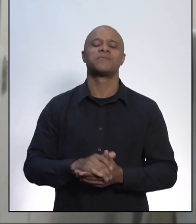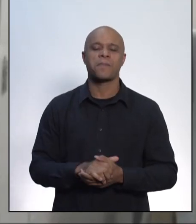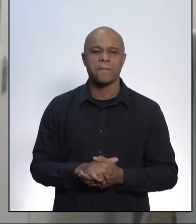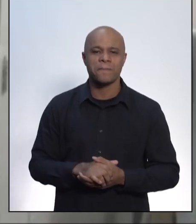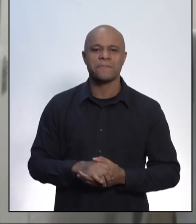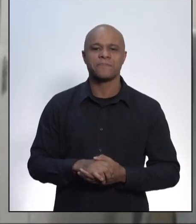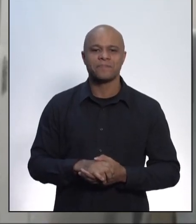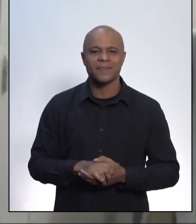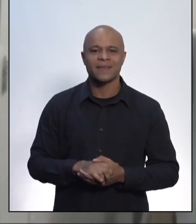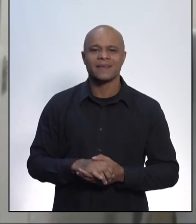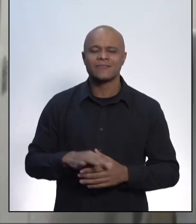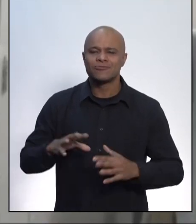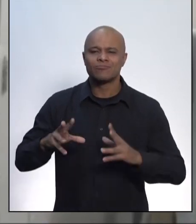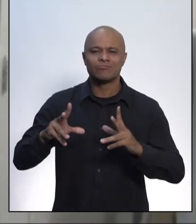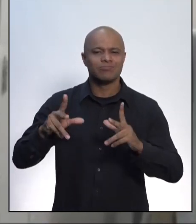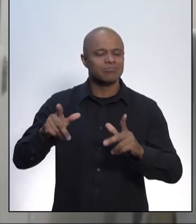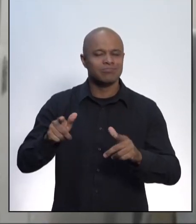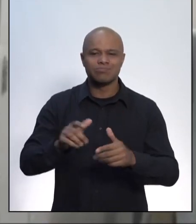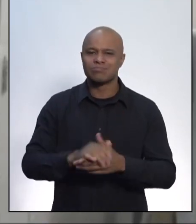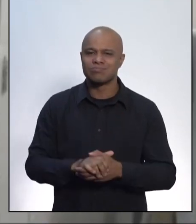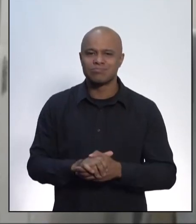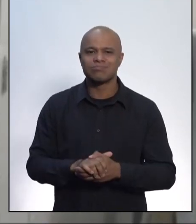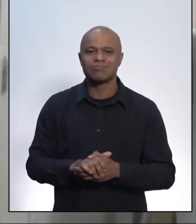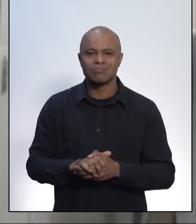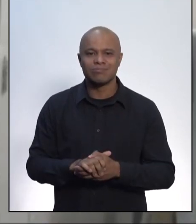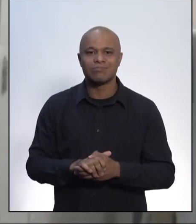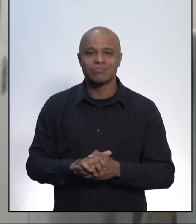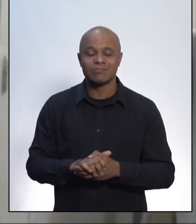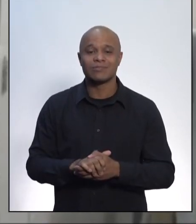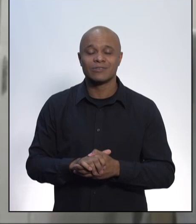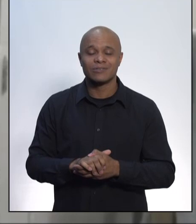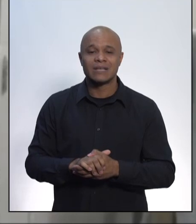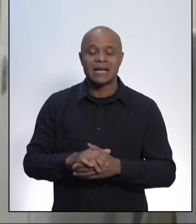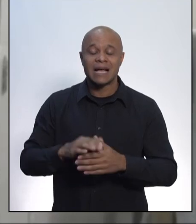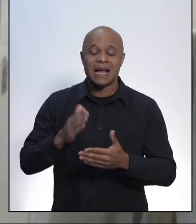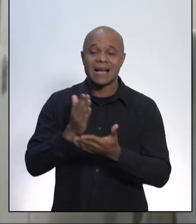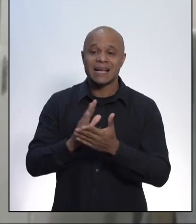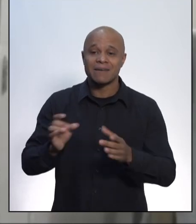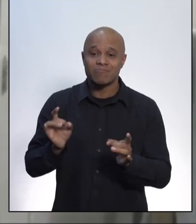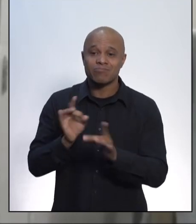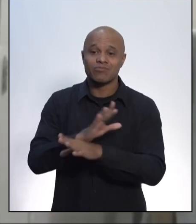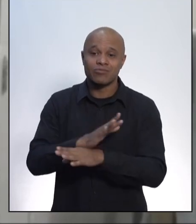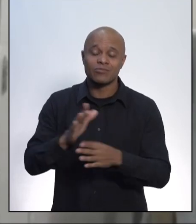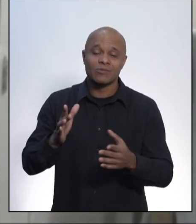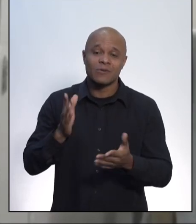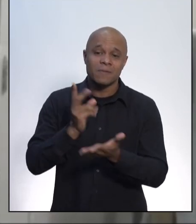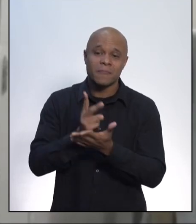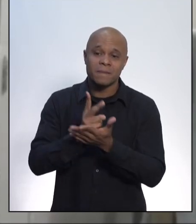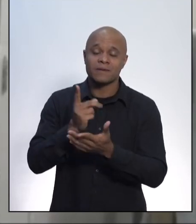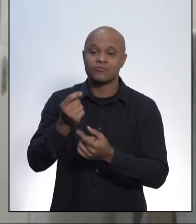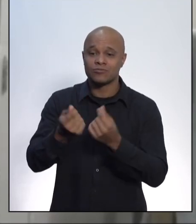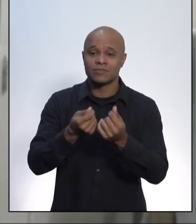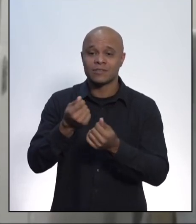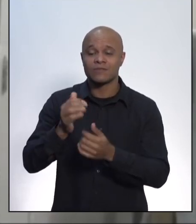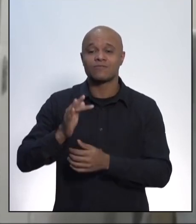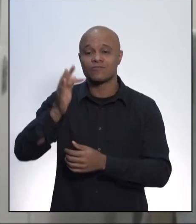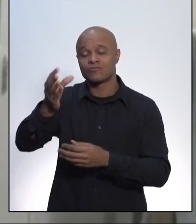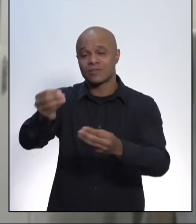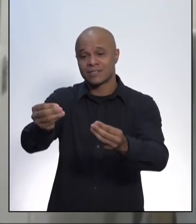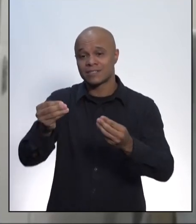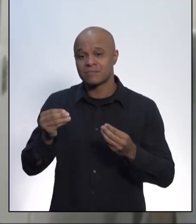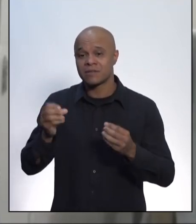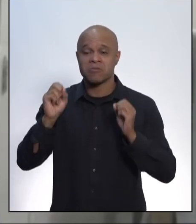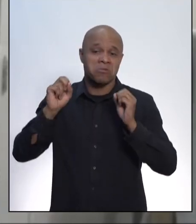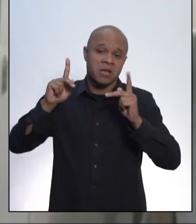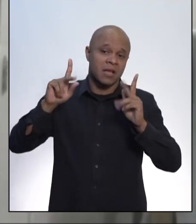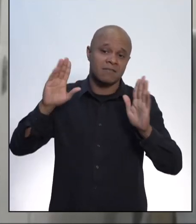dele, todo o restante acaba se tornando consequência, inclusive grana, né? Você receber por aquilo